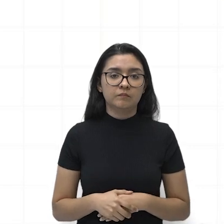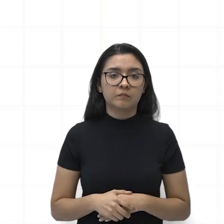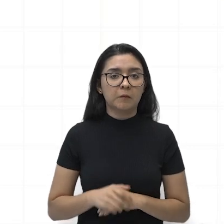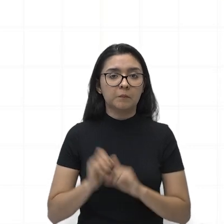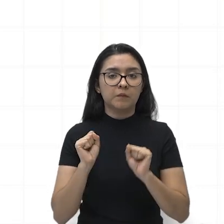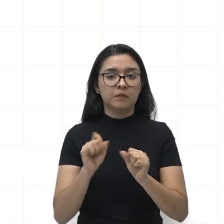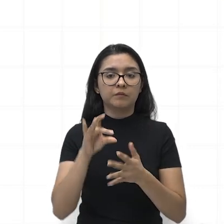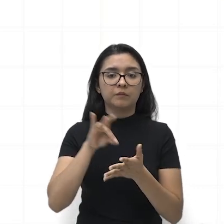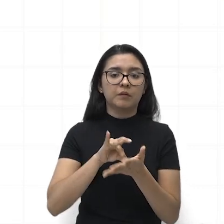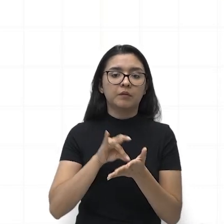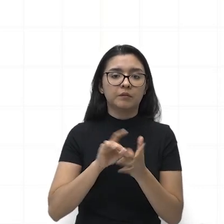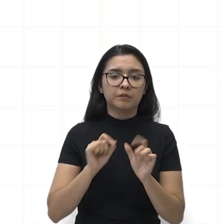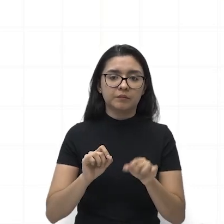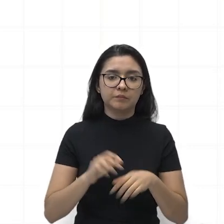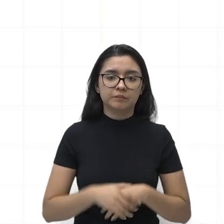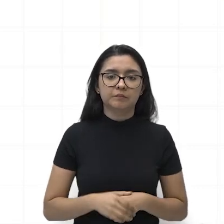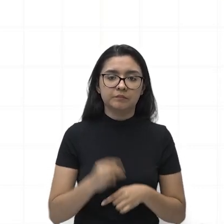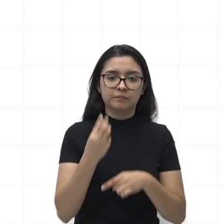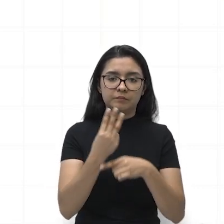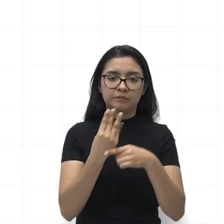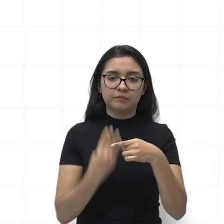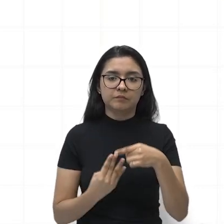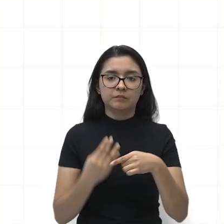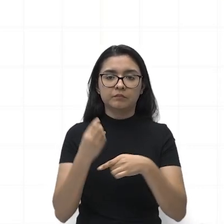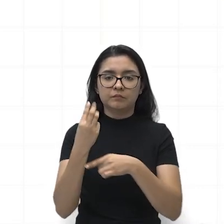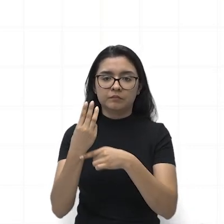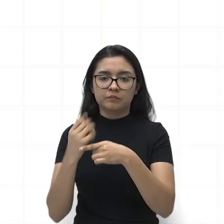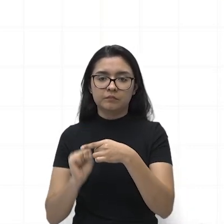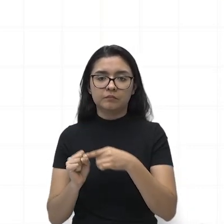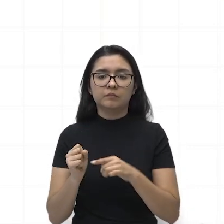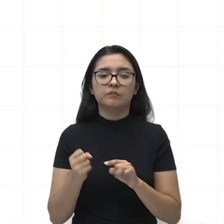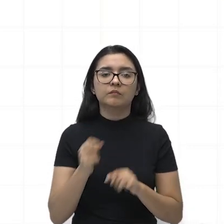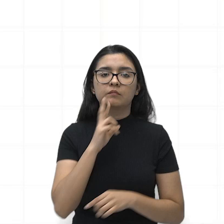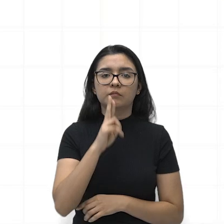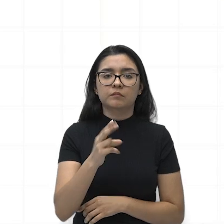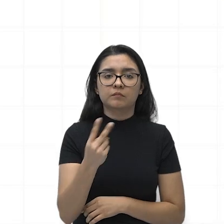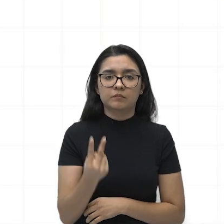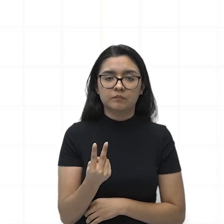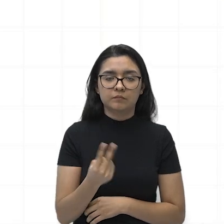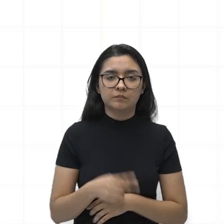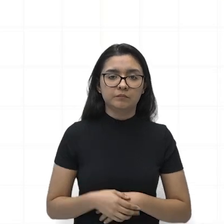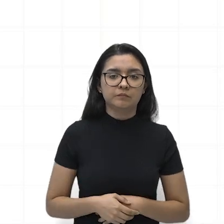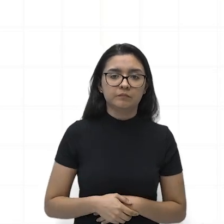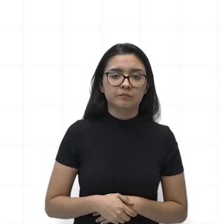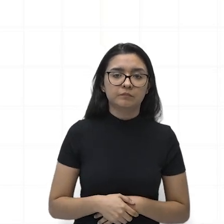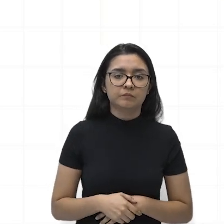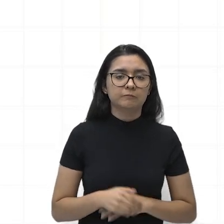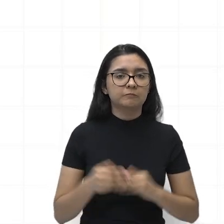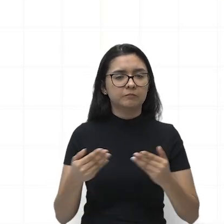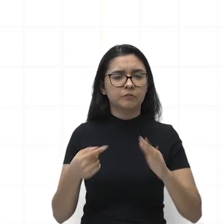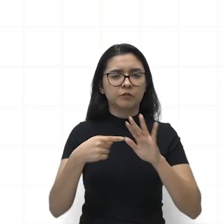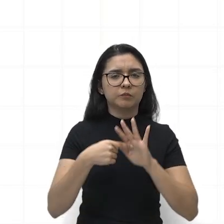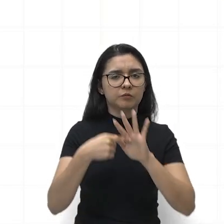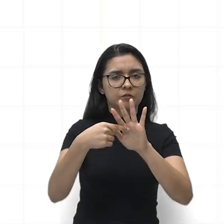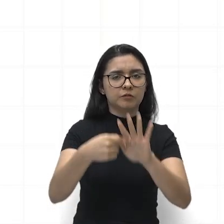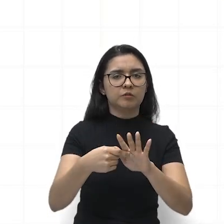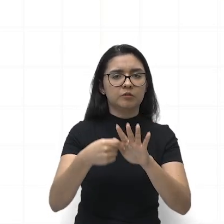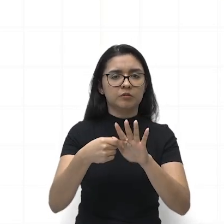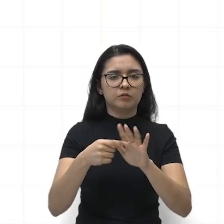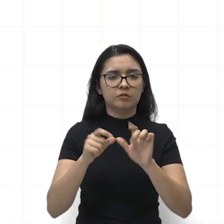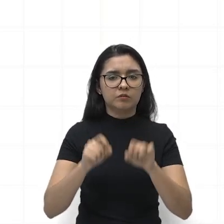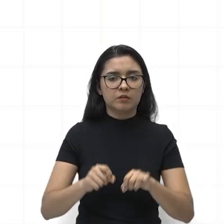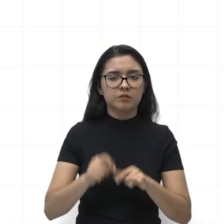nós podemos afirmar que 3/4 dividido por 3/8 é igual a 2. Isso que eu mostrei para você aqui,